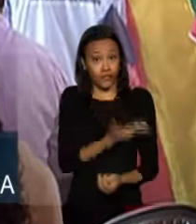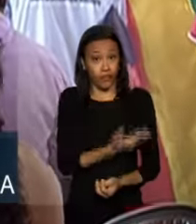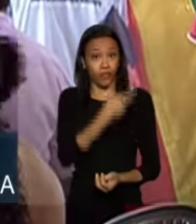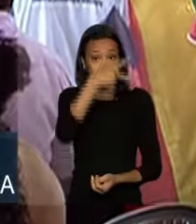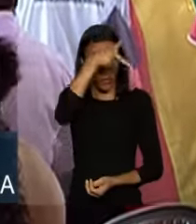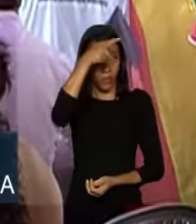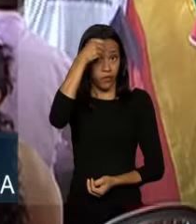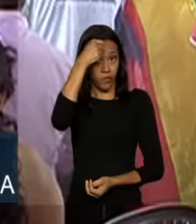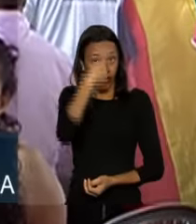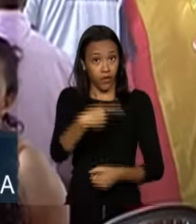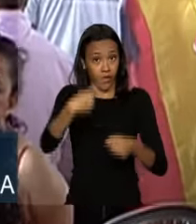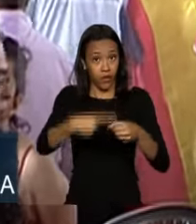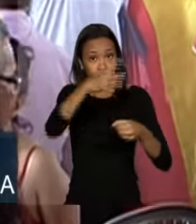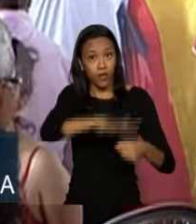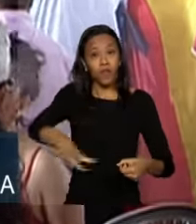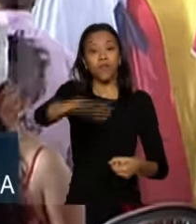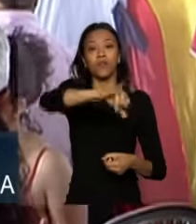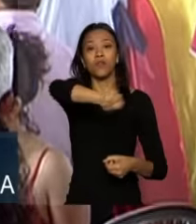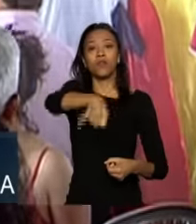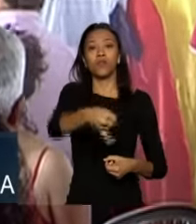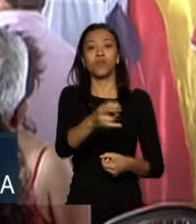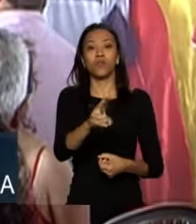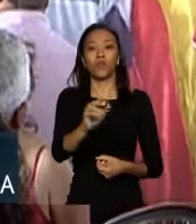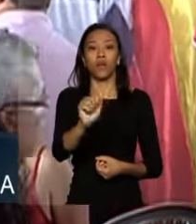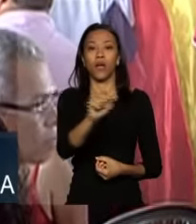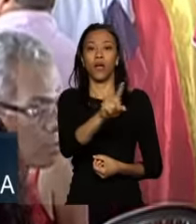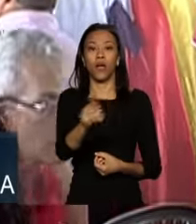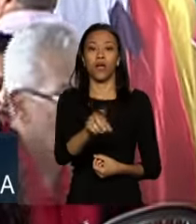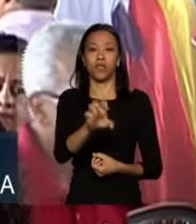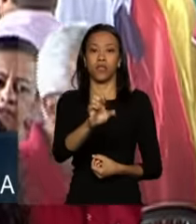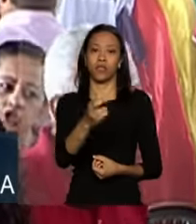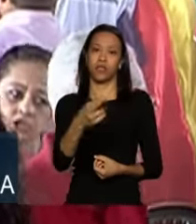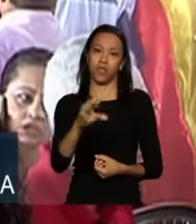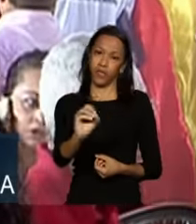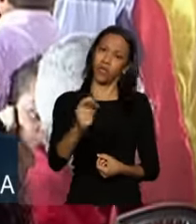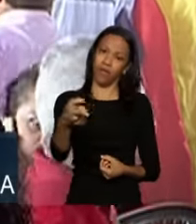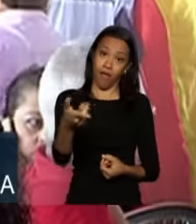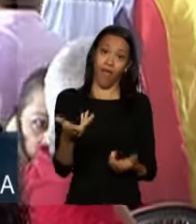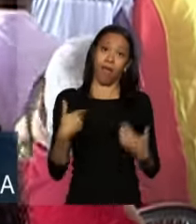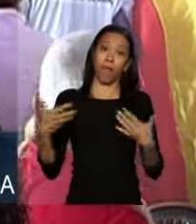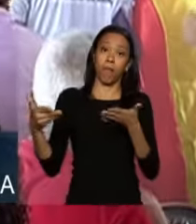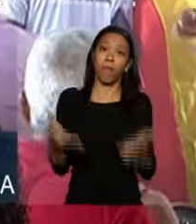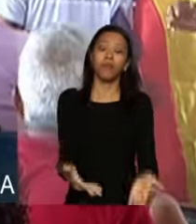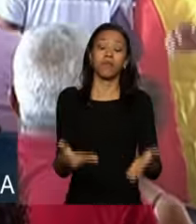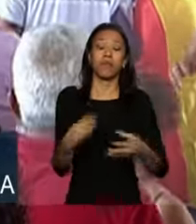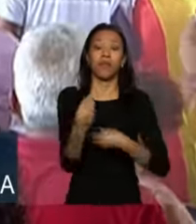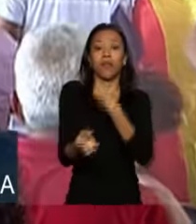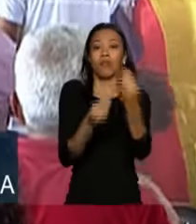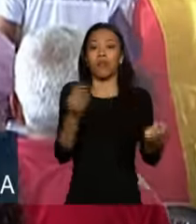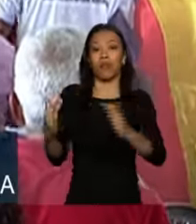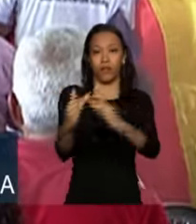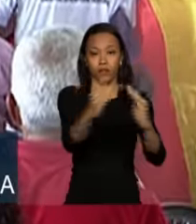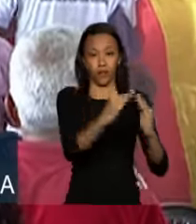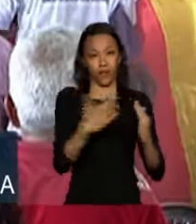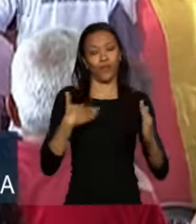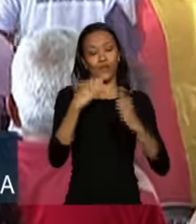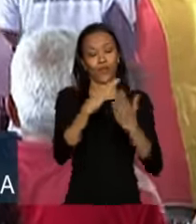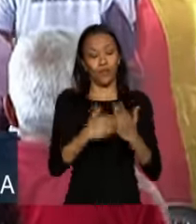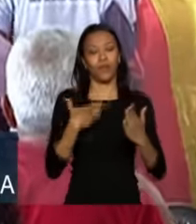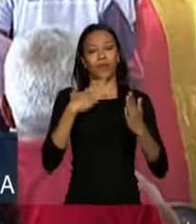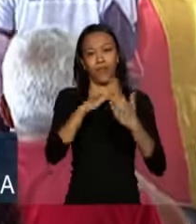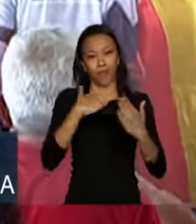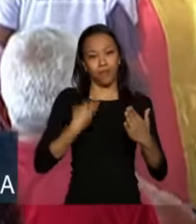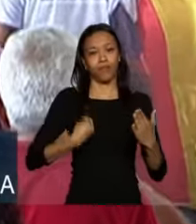de Juazeiro, ela que participa da entrega de casas do programa Minha Casa Minha Vida em Juazeiro,